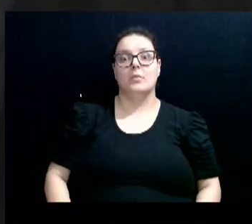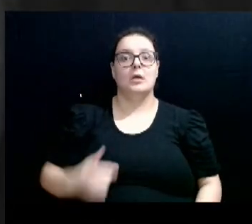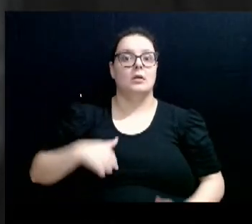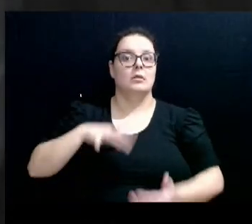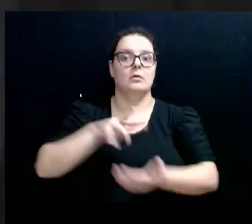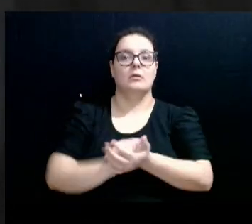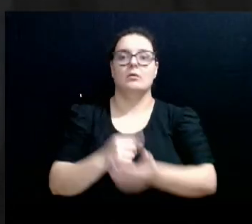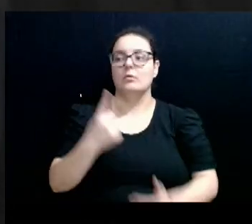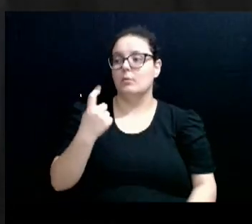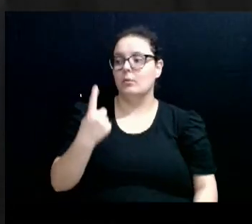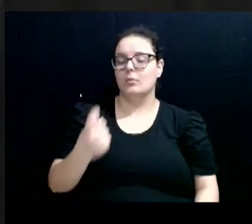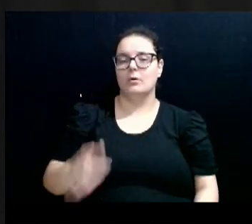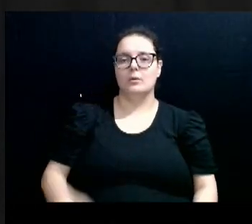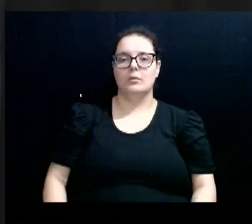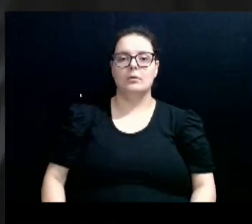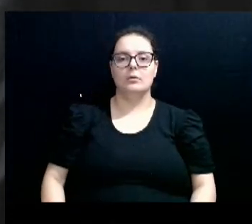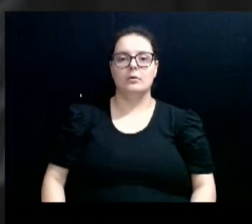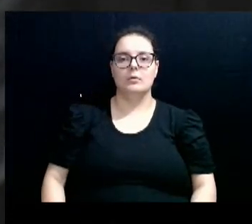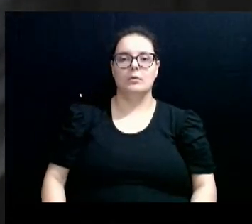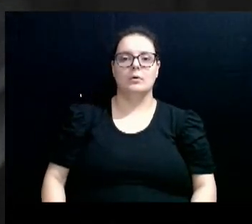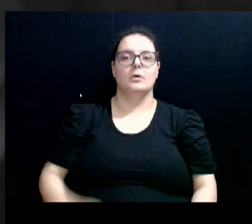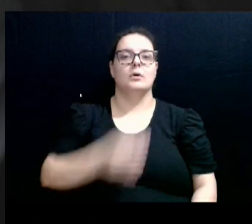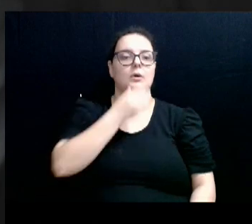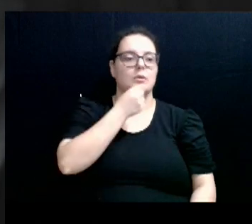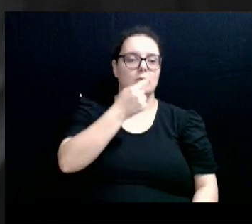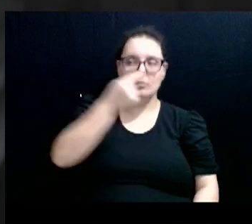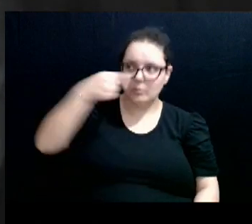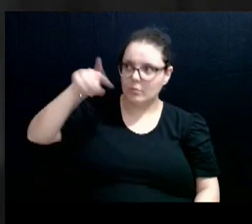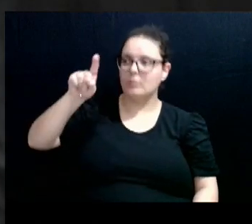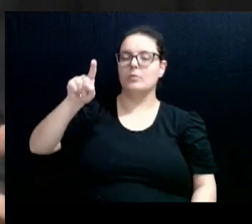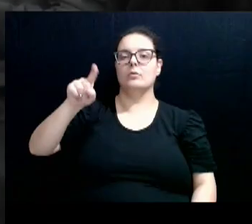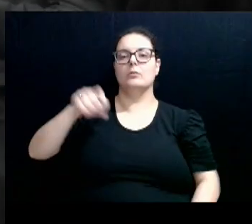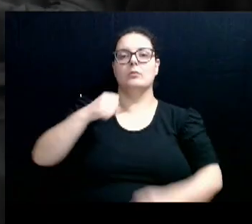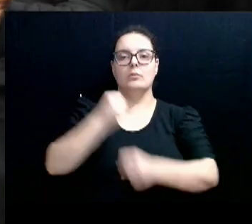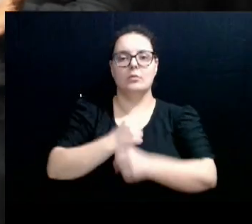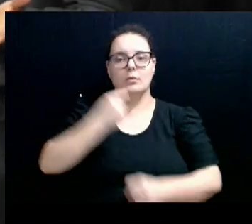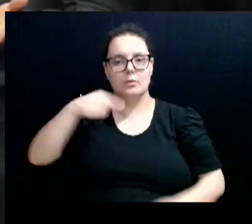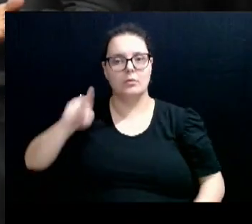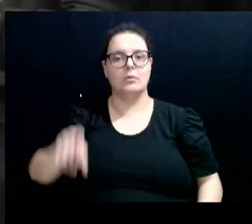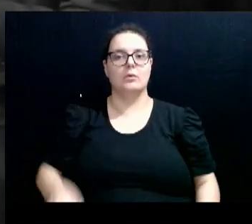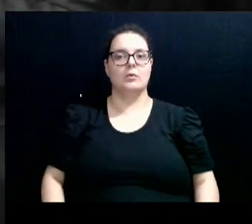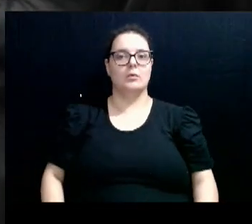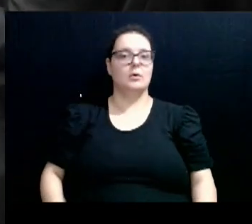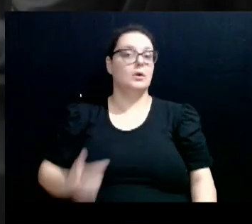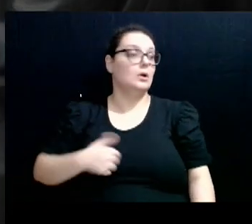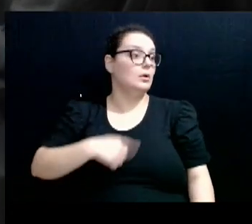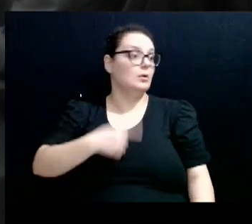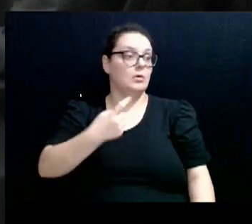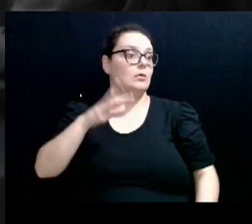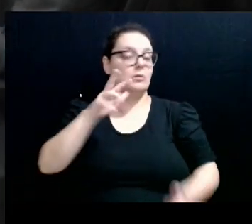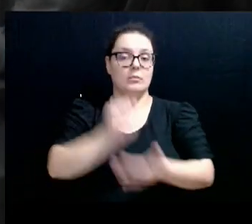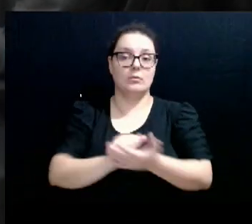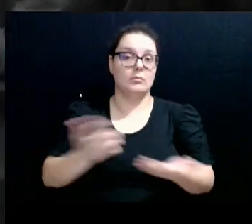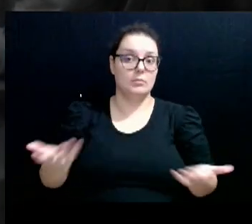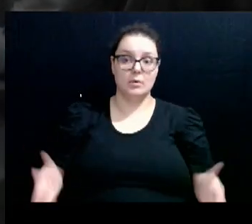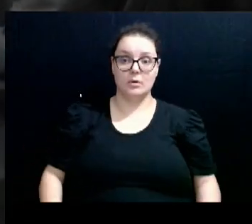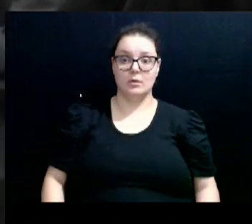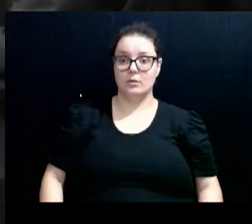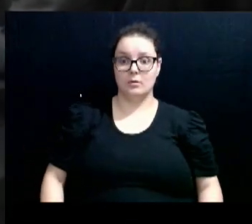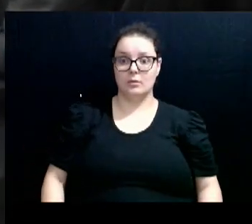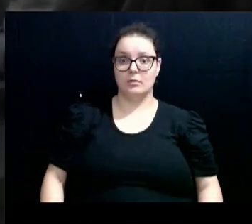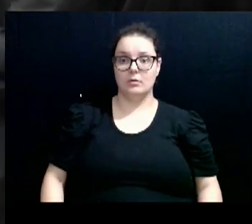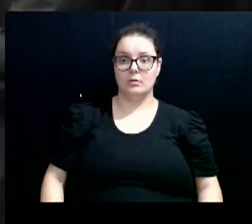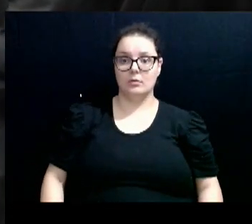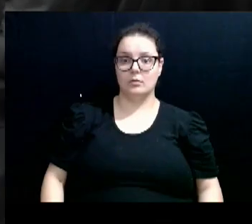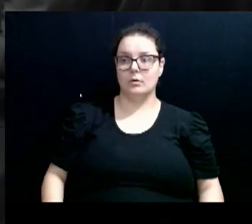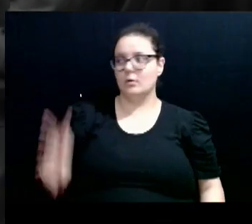E o cara foi. Foi o ano que o cara foi. E o senhor era o único? Eu era o único. Então ela me contou essa história, eu falei: nossa, a